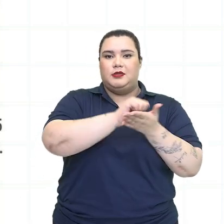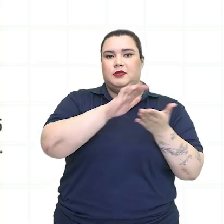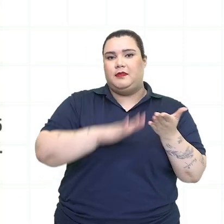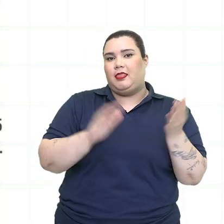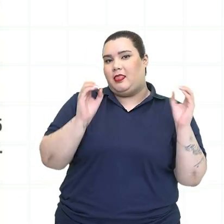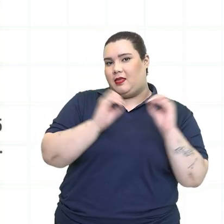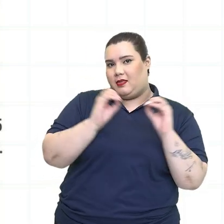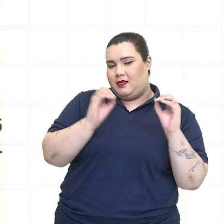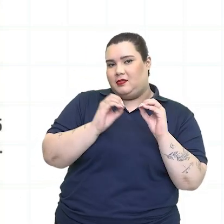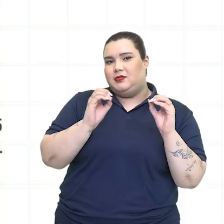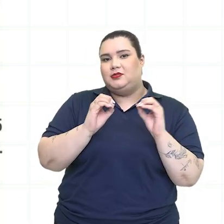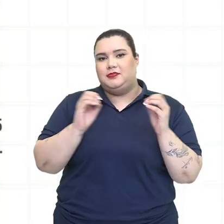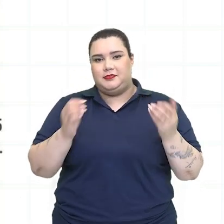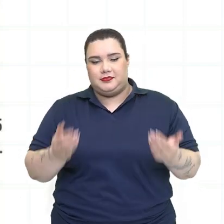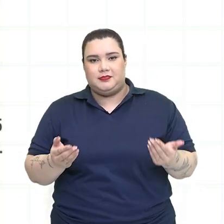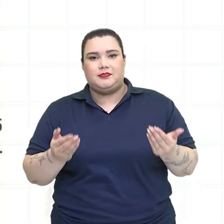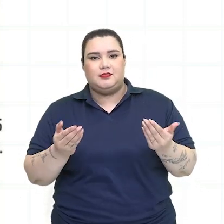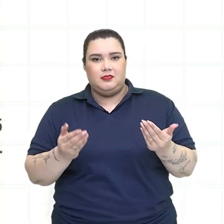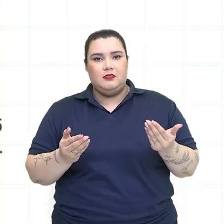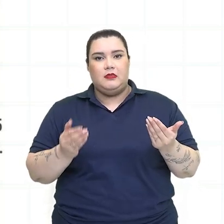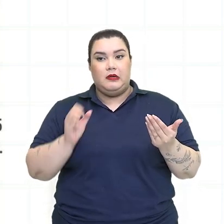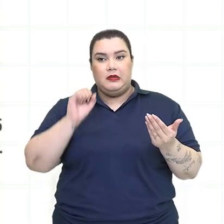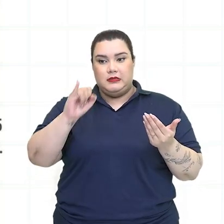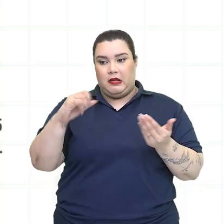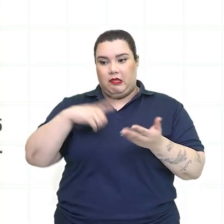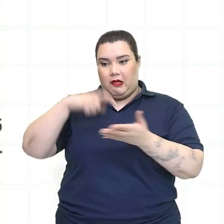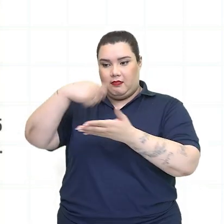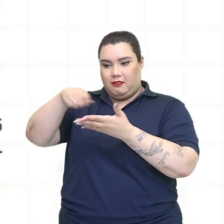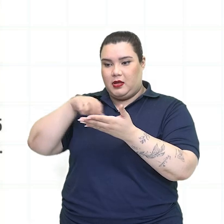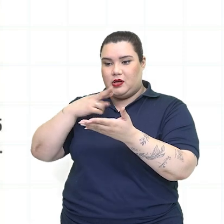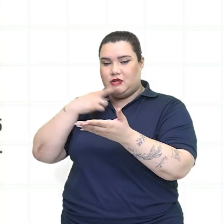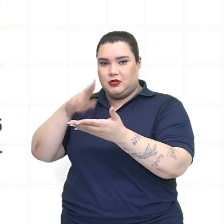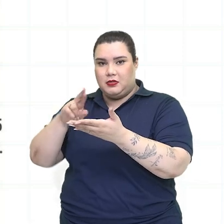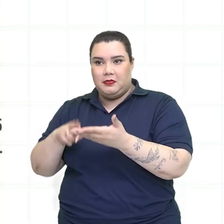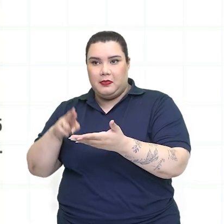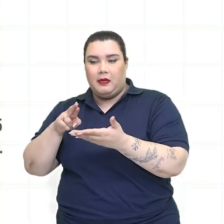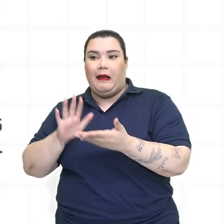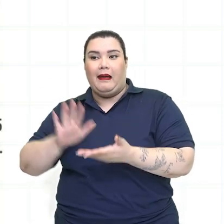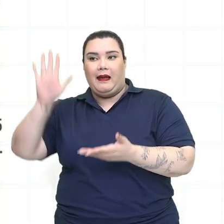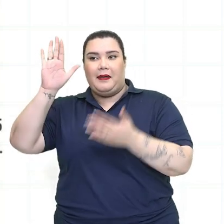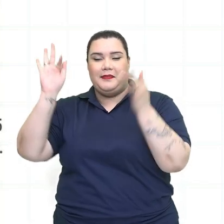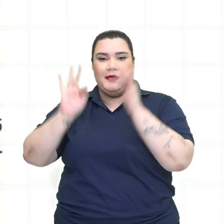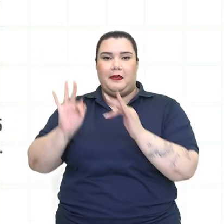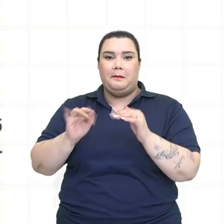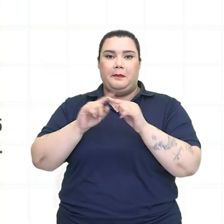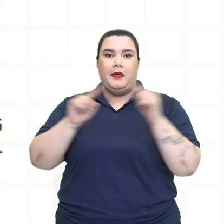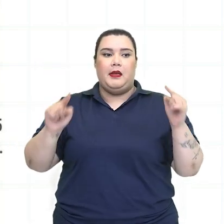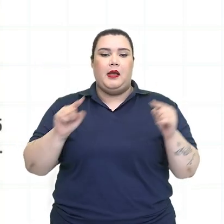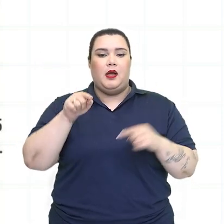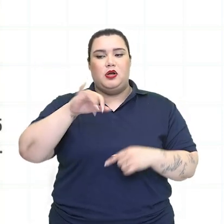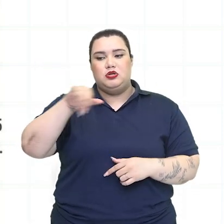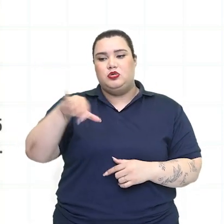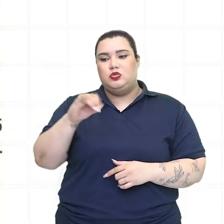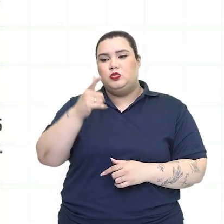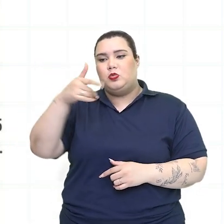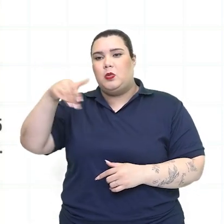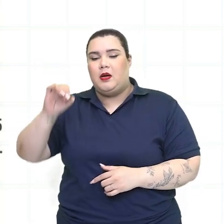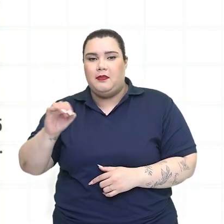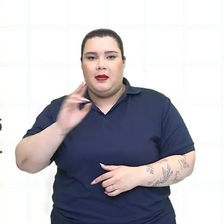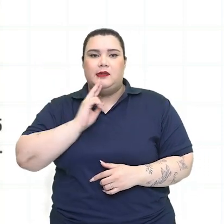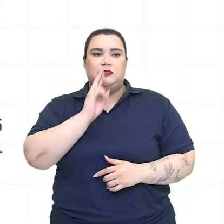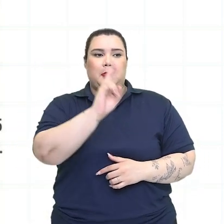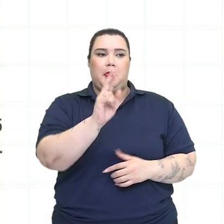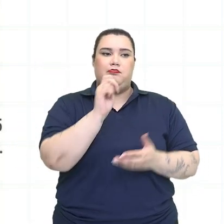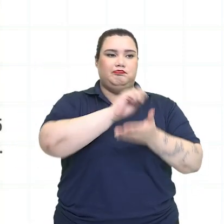fez, é claro que levantar a mão estava feliz. Mas quem não fez e foi, aqui Joãozinho levantou a mão,